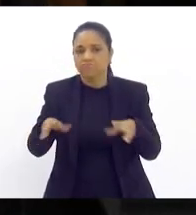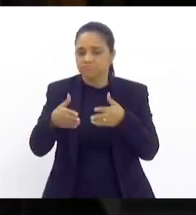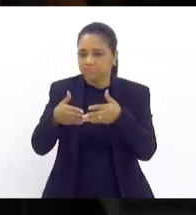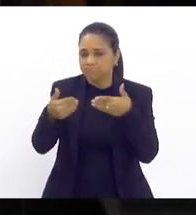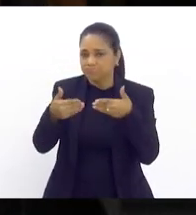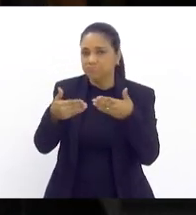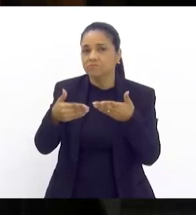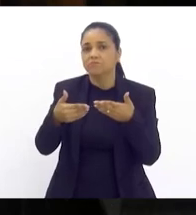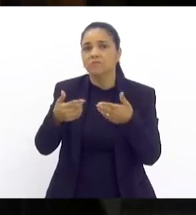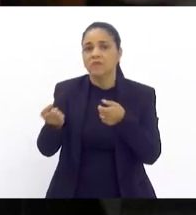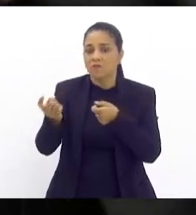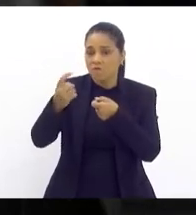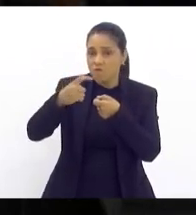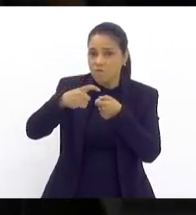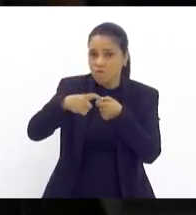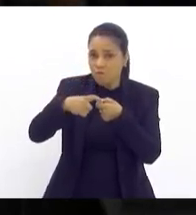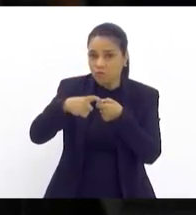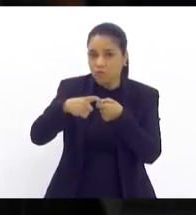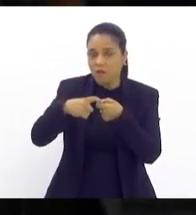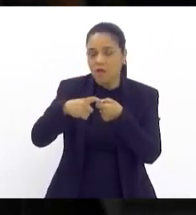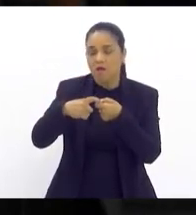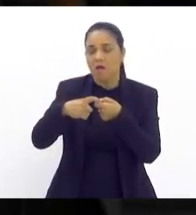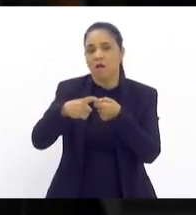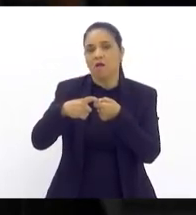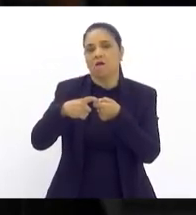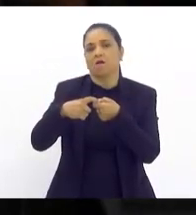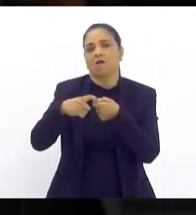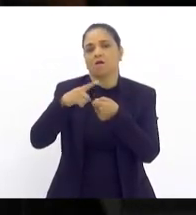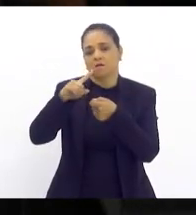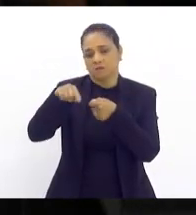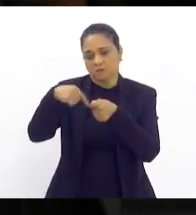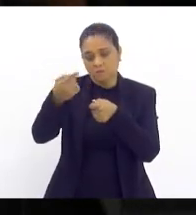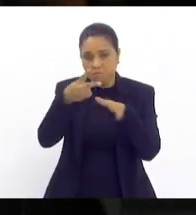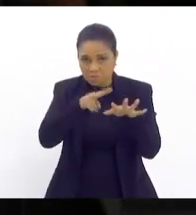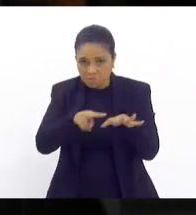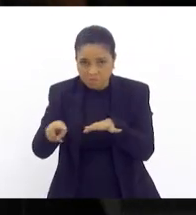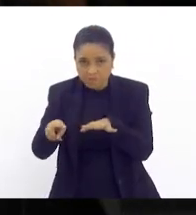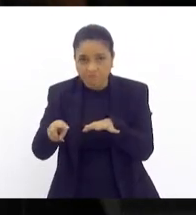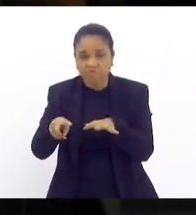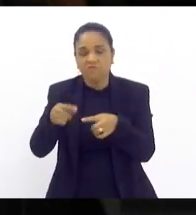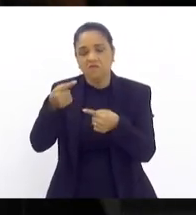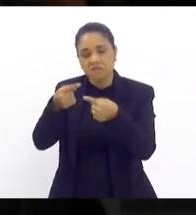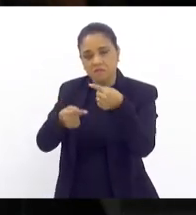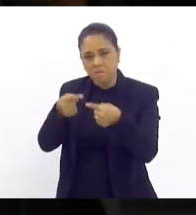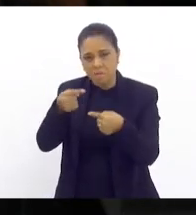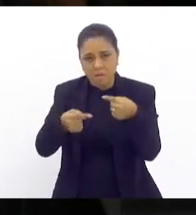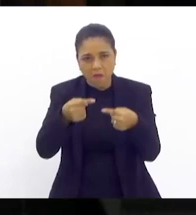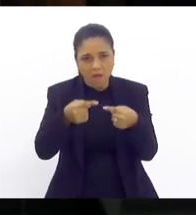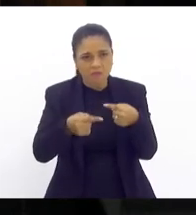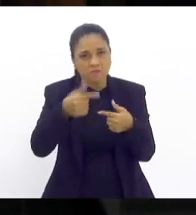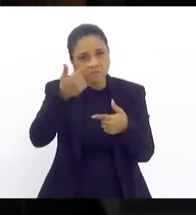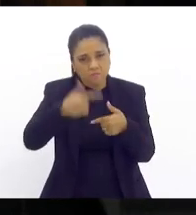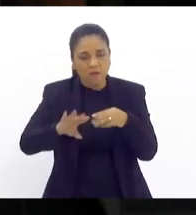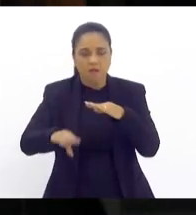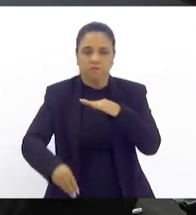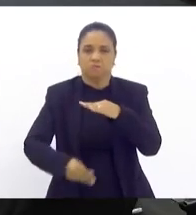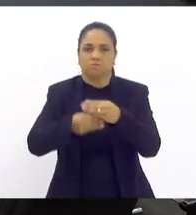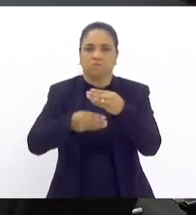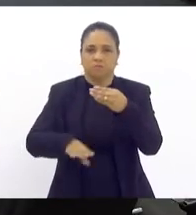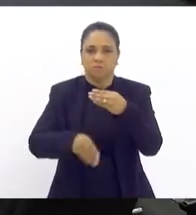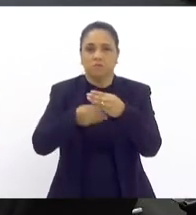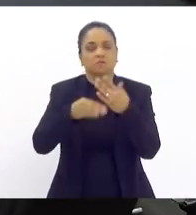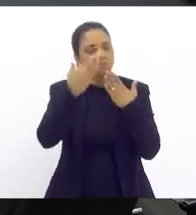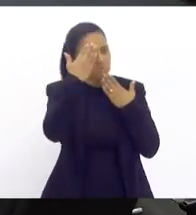voltar preferênciamente na semana que vem para exame e debate dessas emendas Muito obrigado senhora